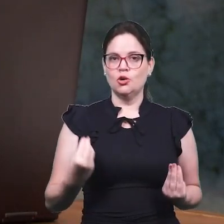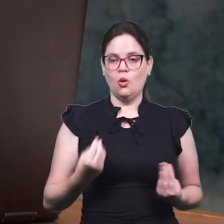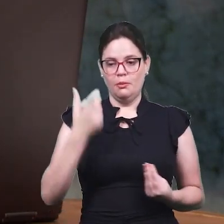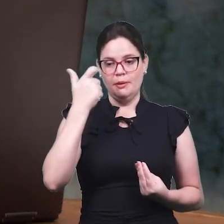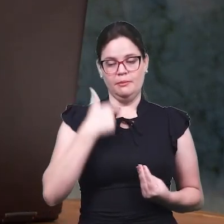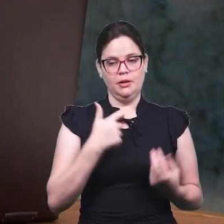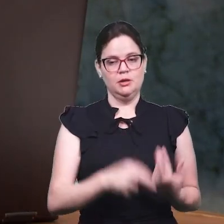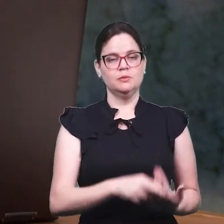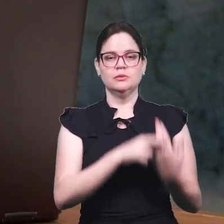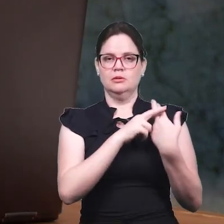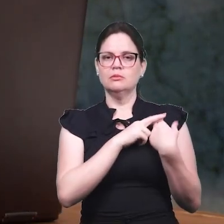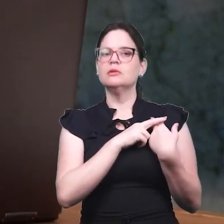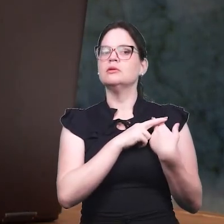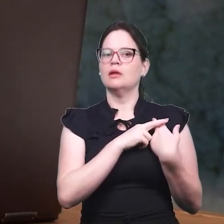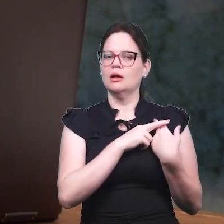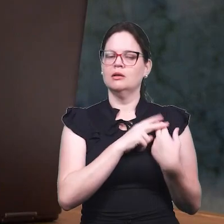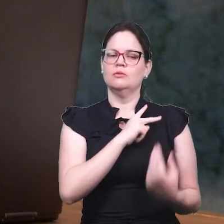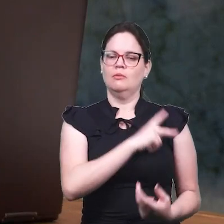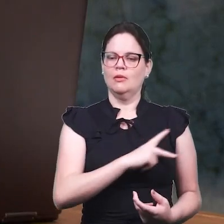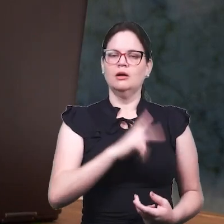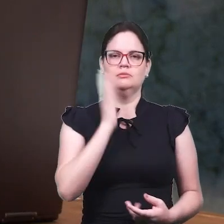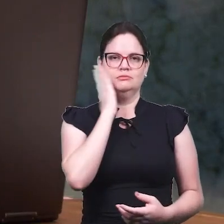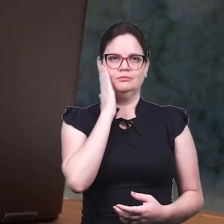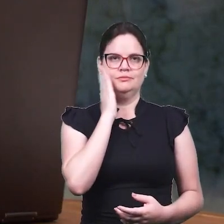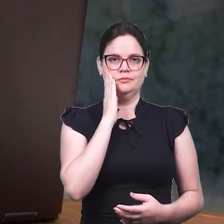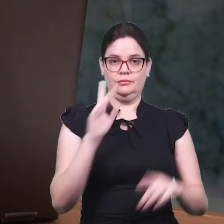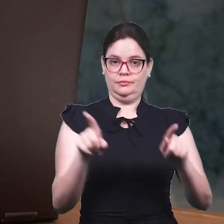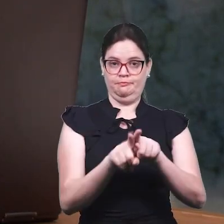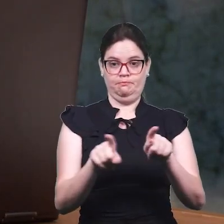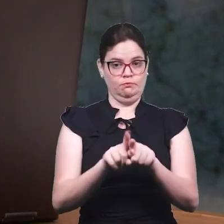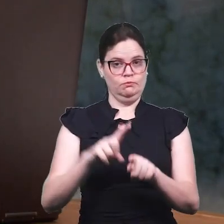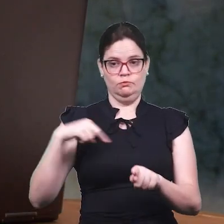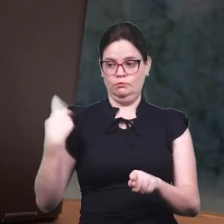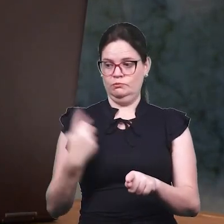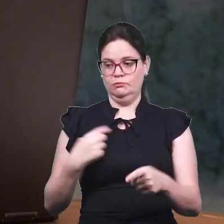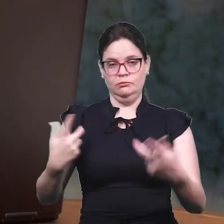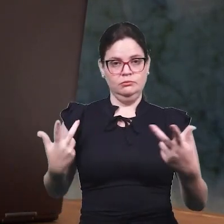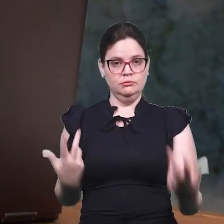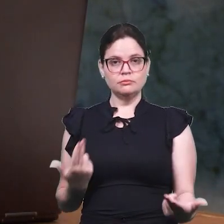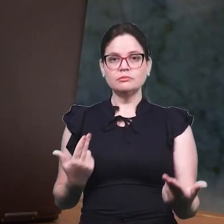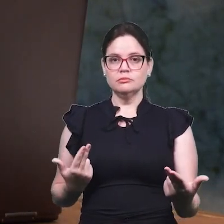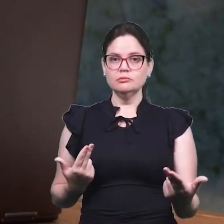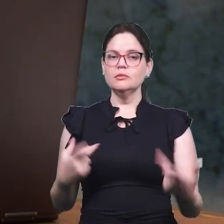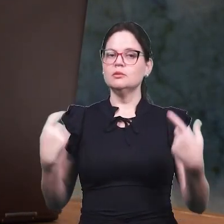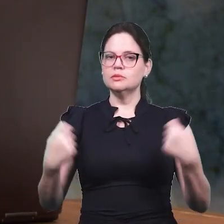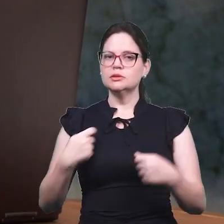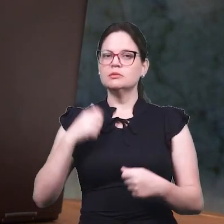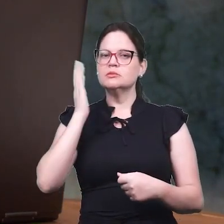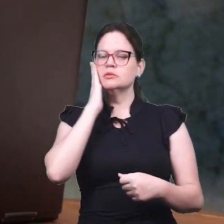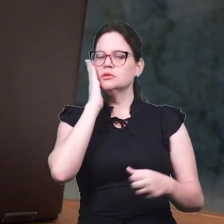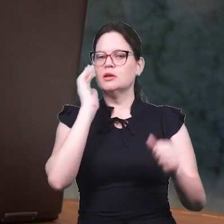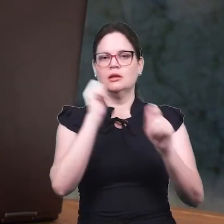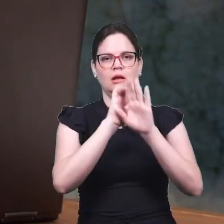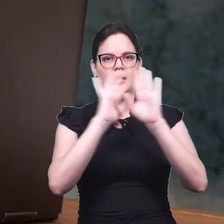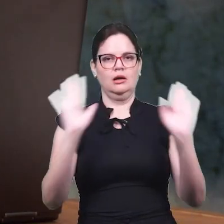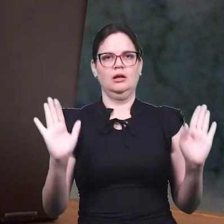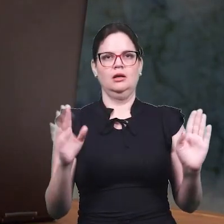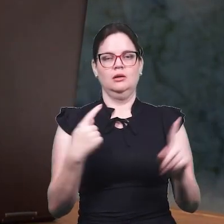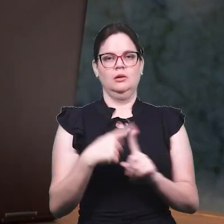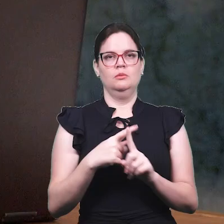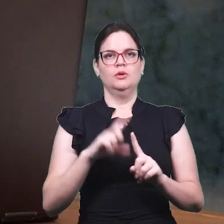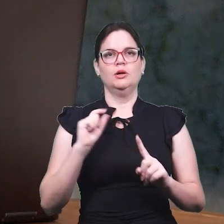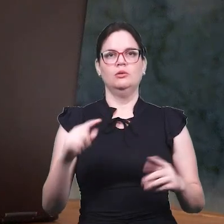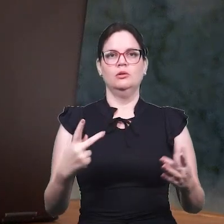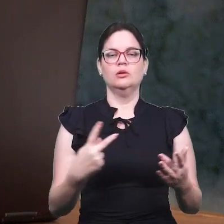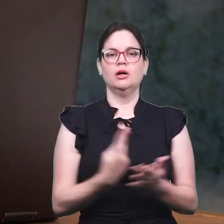do trabalho que ele estava fazendo. E nós também, quando anunciamos a palavra, precisamos ter esse entendimento que